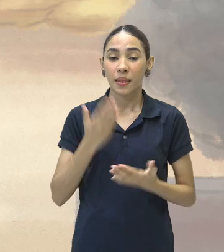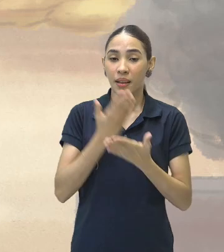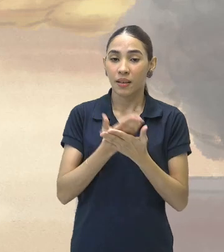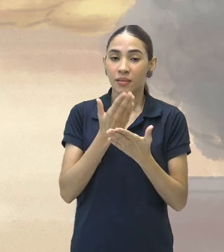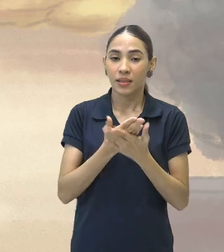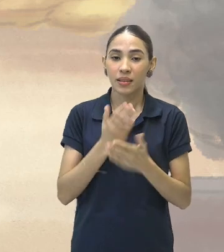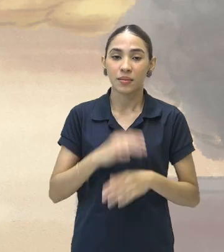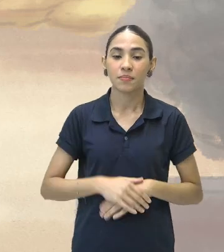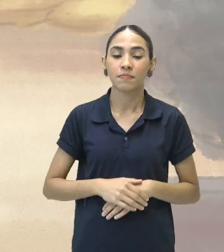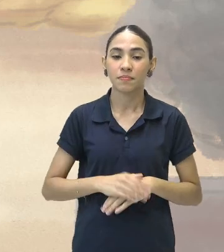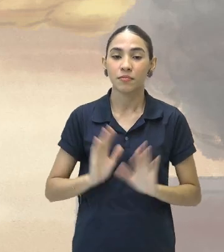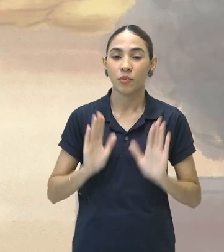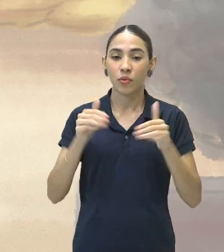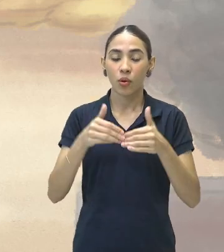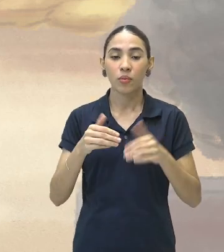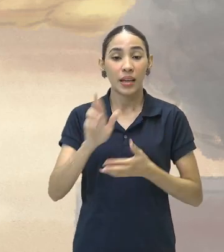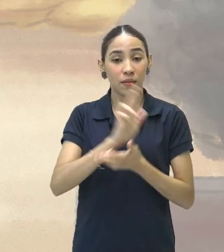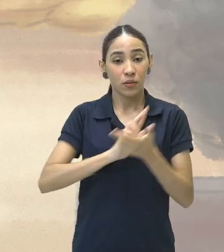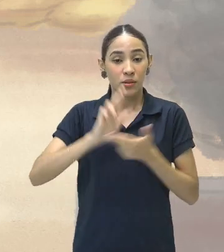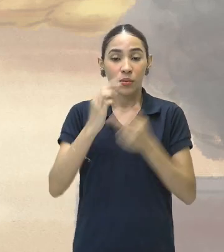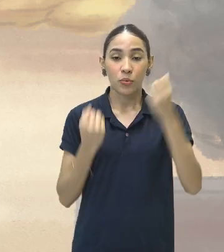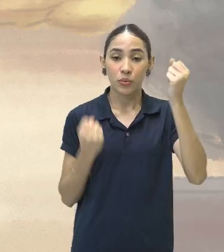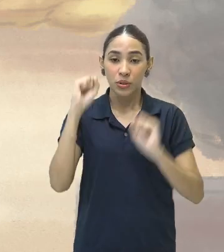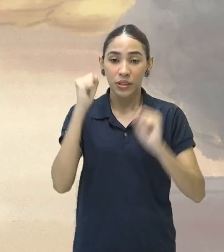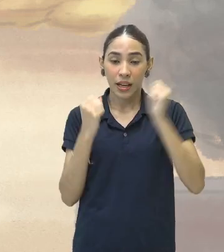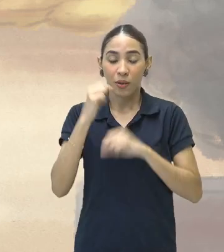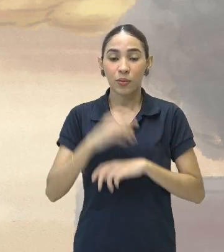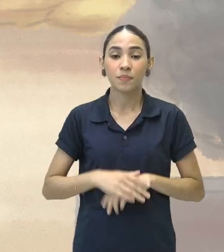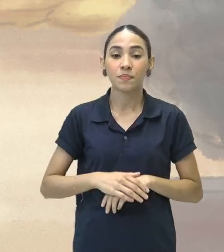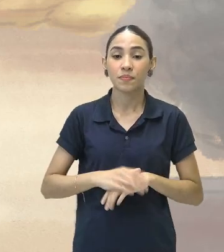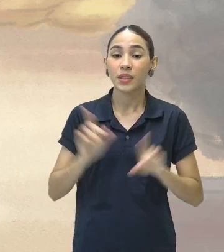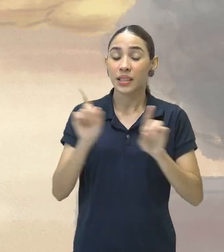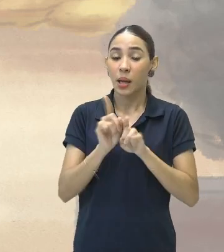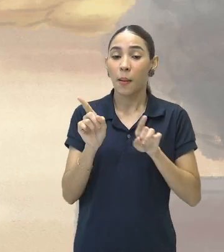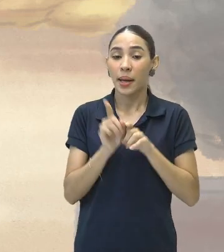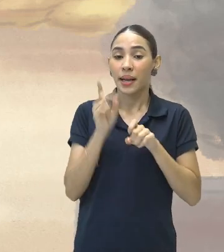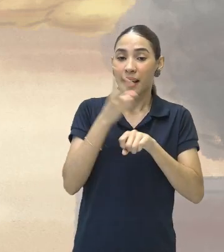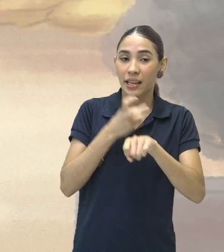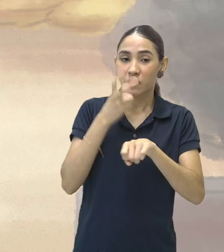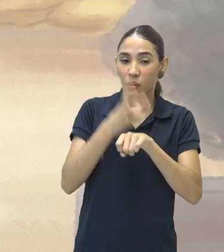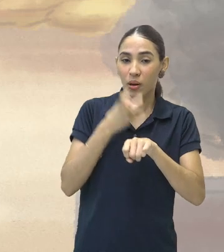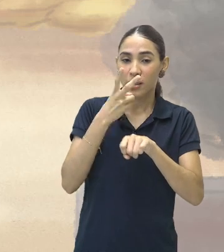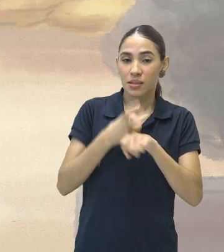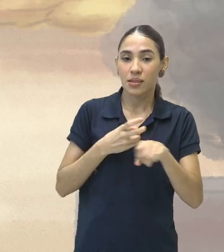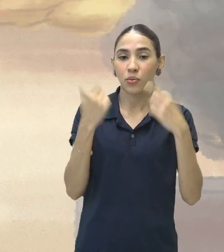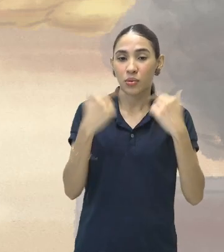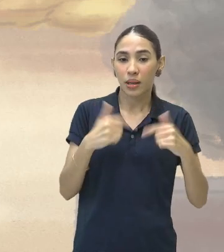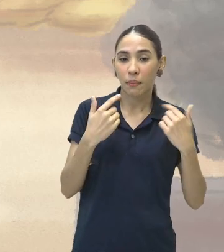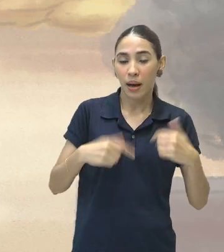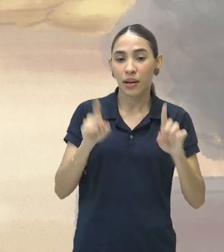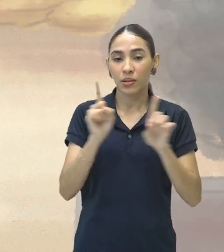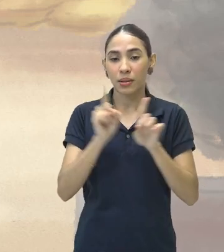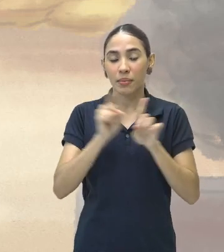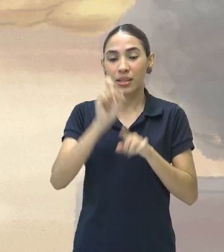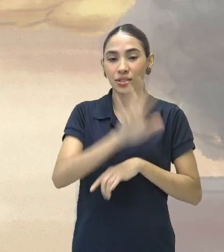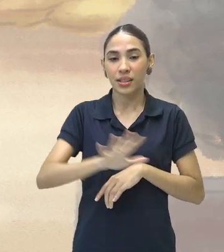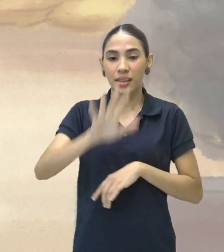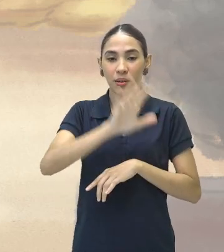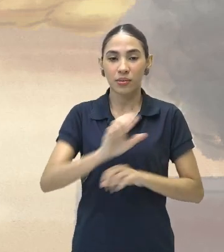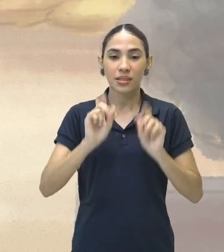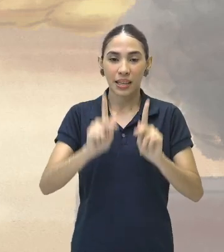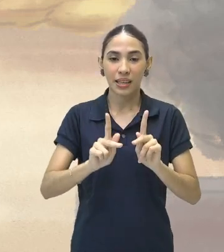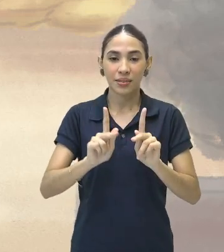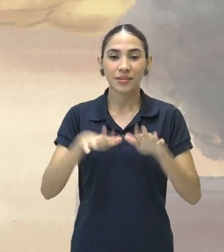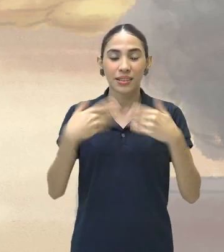nossa aula sobre a Revolução Industrial e a exploração do trabalho em geral, certo?